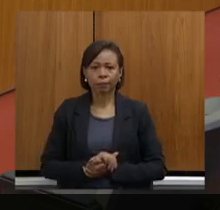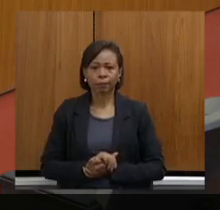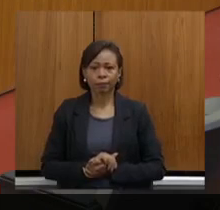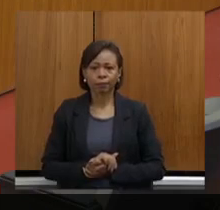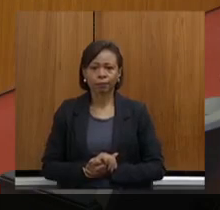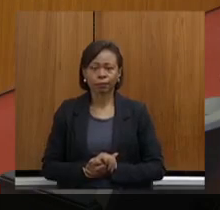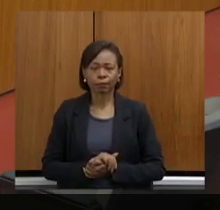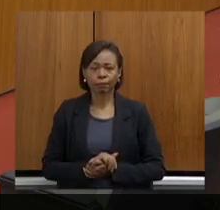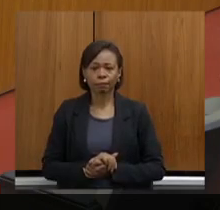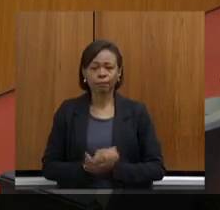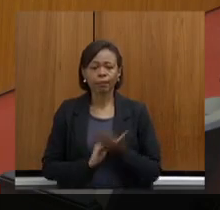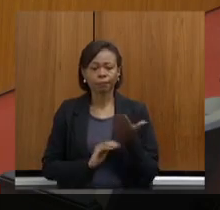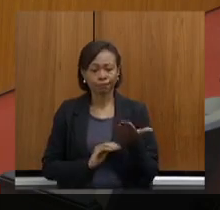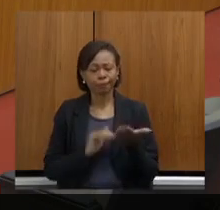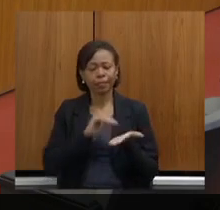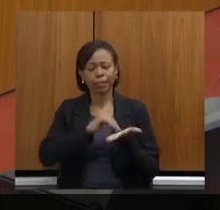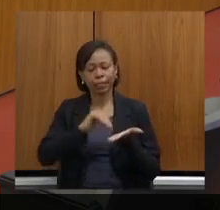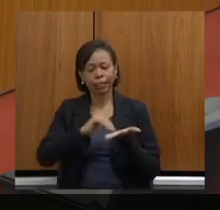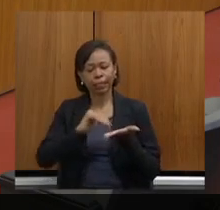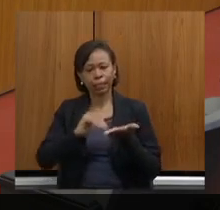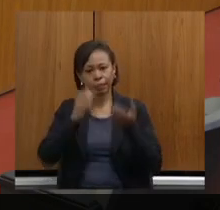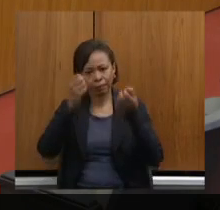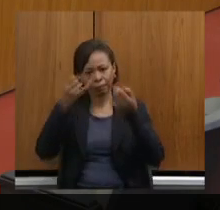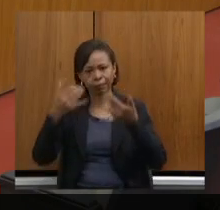é só tem a palavra é